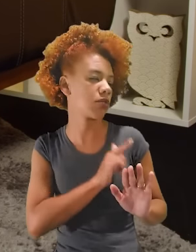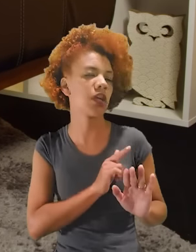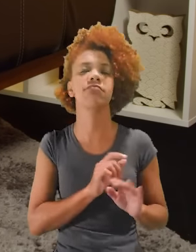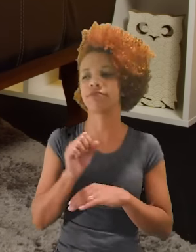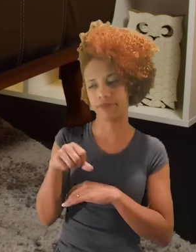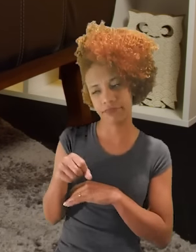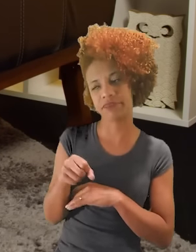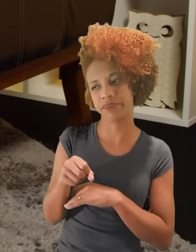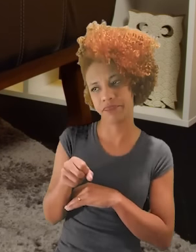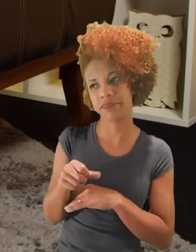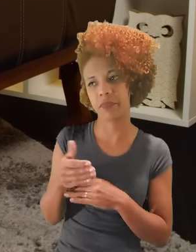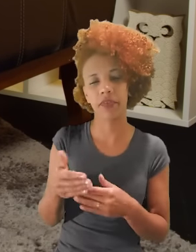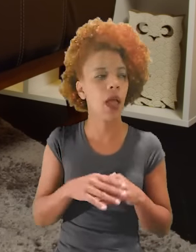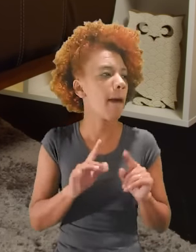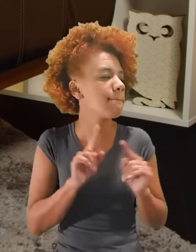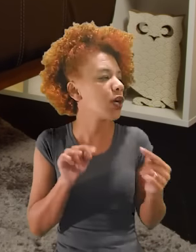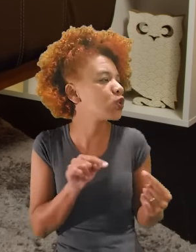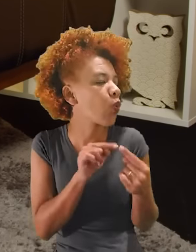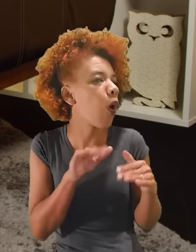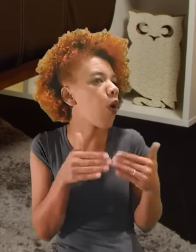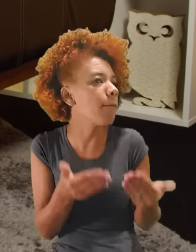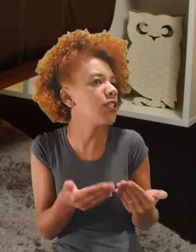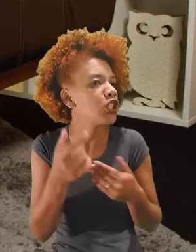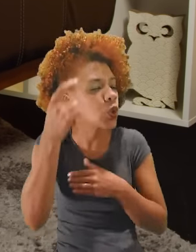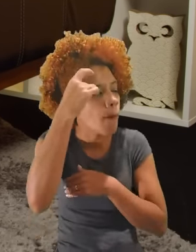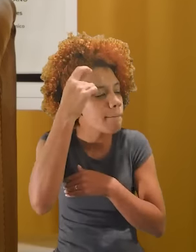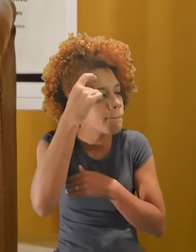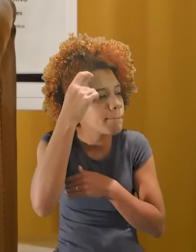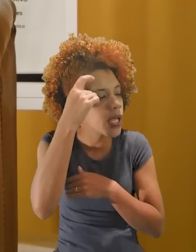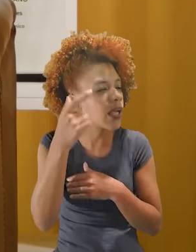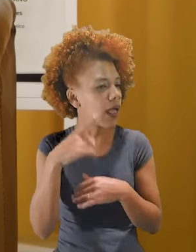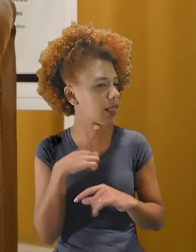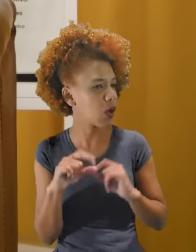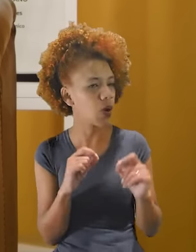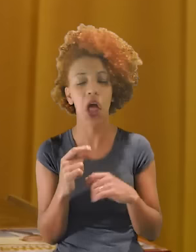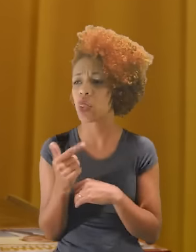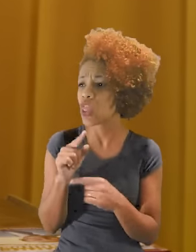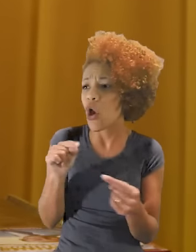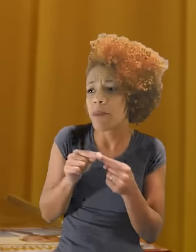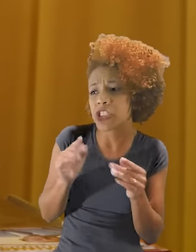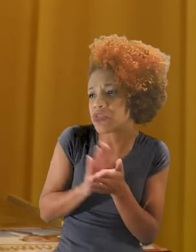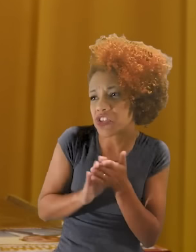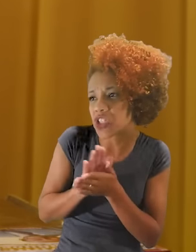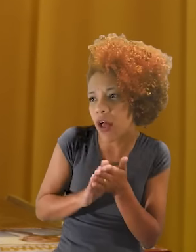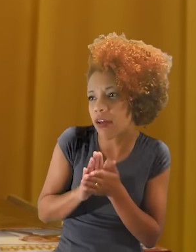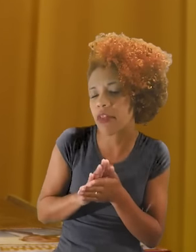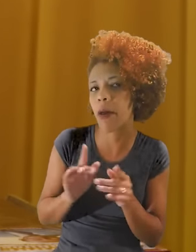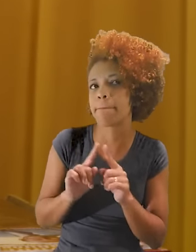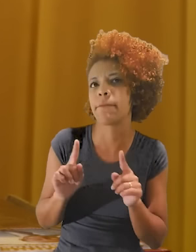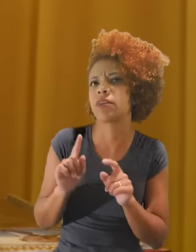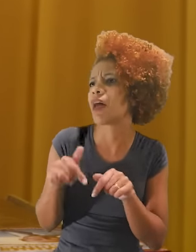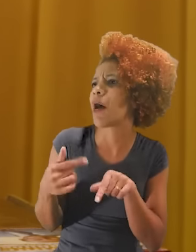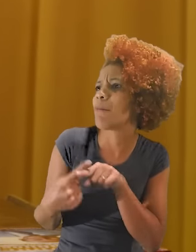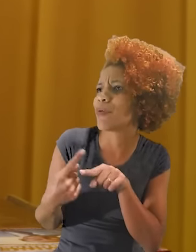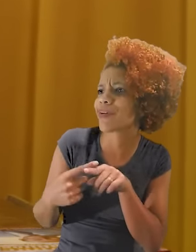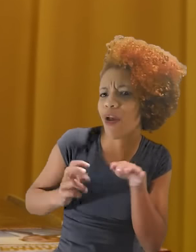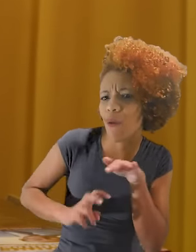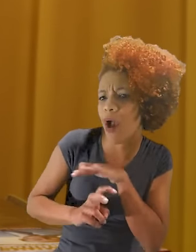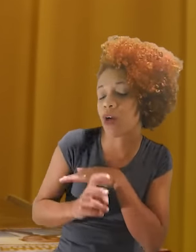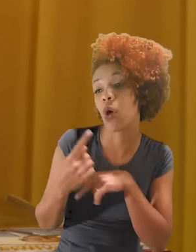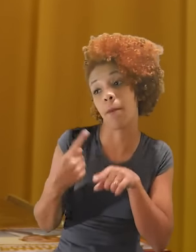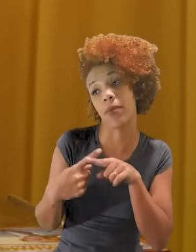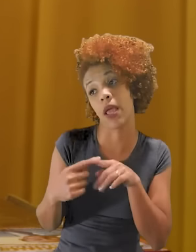Aí ele criou... Eles criaram o Mickey. Por quê? Qual que foi o objetivo de ser um rato? Tem alguma coisa? Não tem objetivo nenhum. Sabe qual foi o... Assim, as pessoas falam, pô, por que um rato?